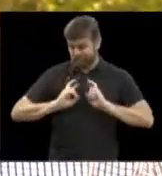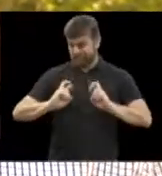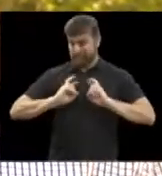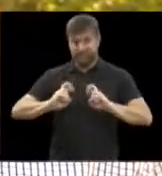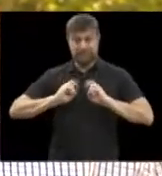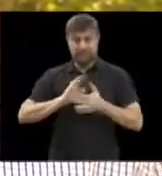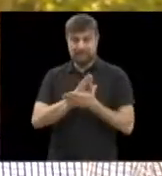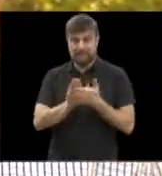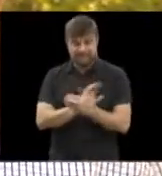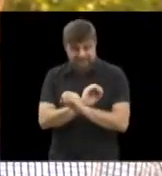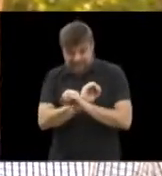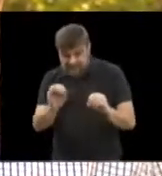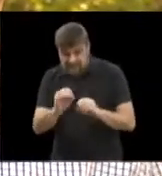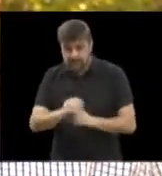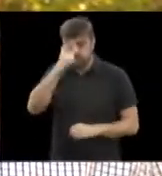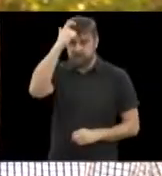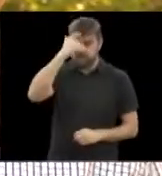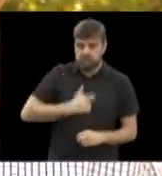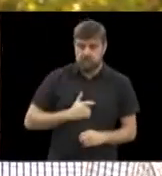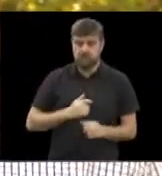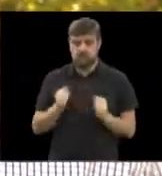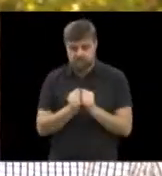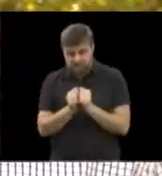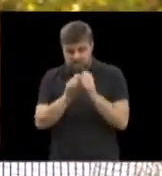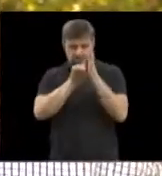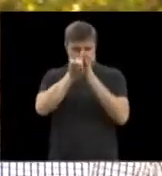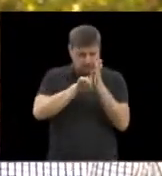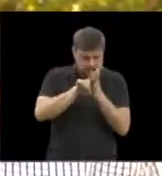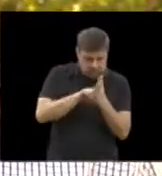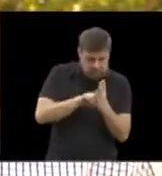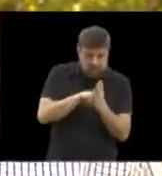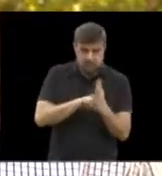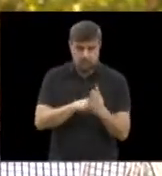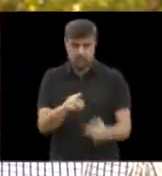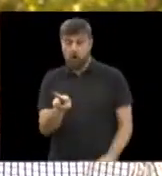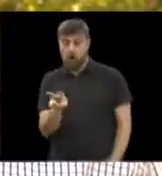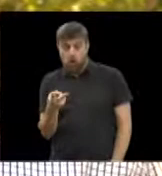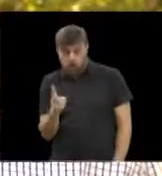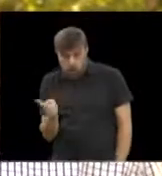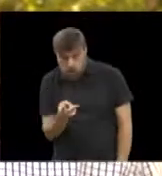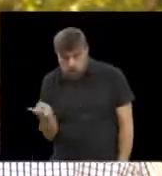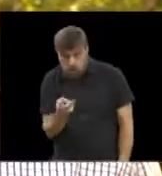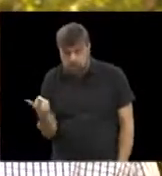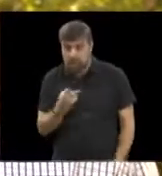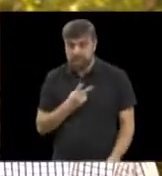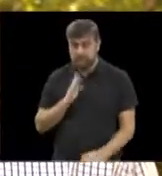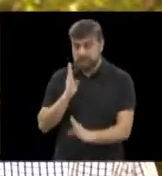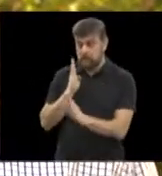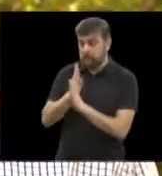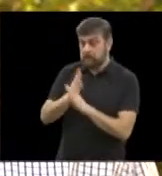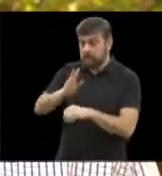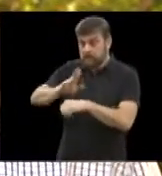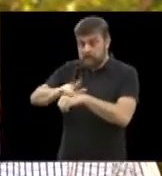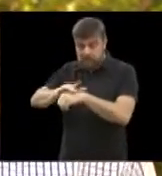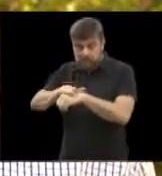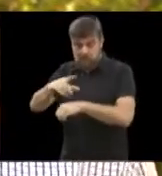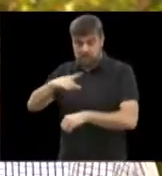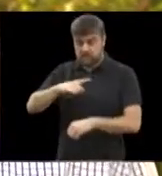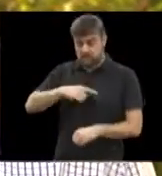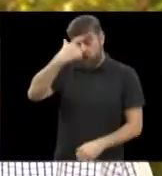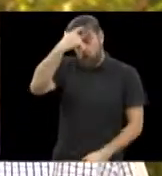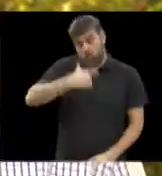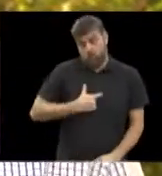ainda. E aí a gente fez mais exames para estar investigando, para ver se tinha algum fator que poderia ser ou